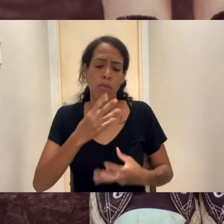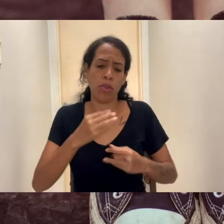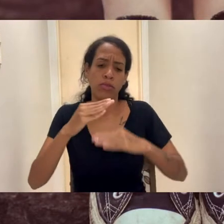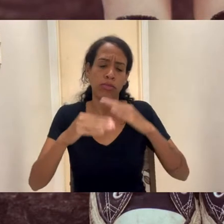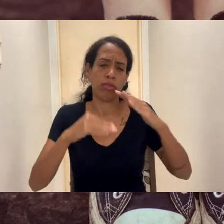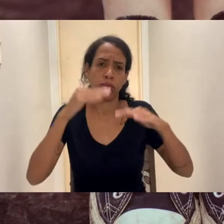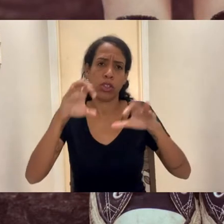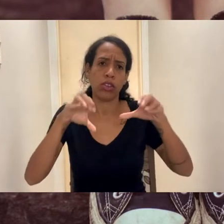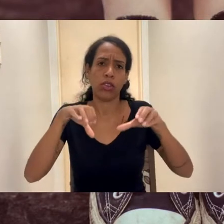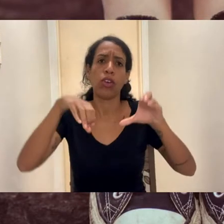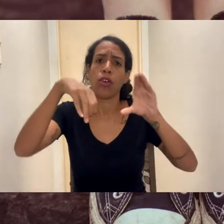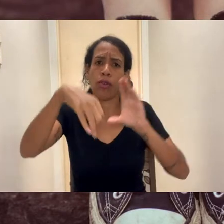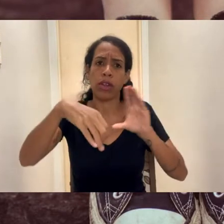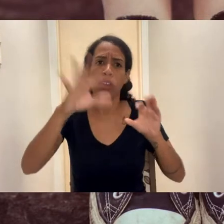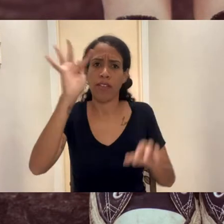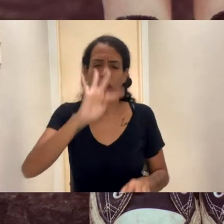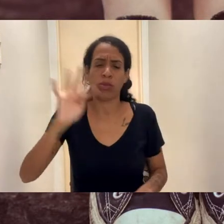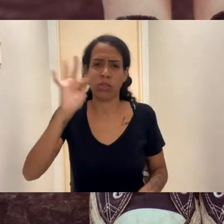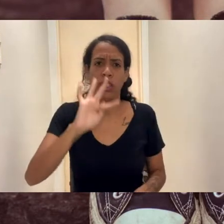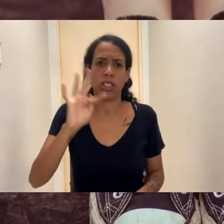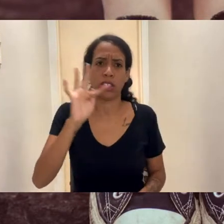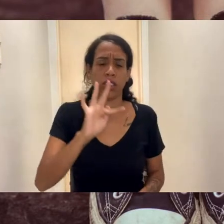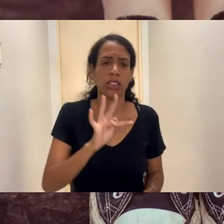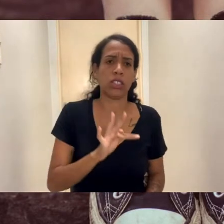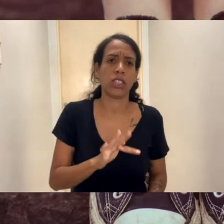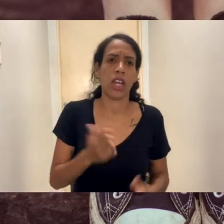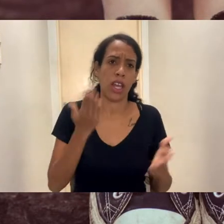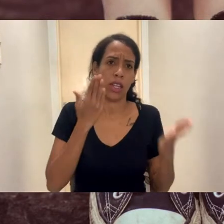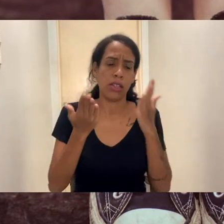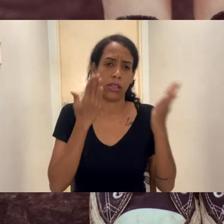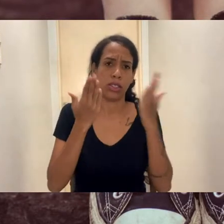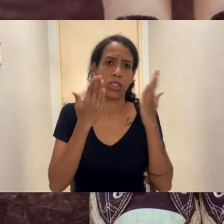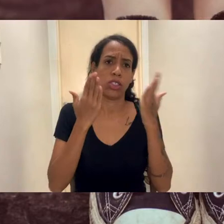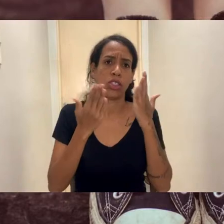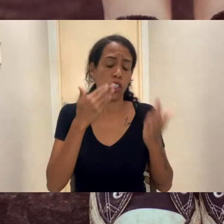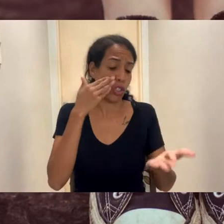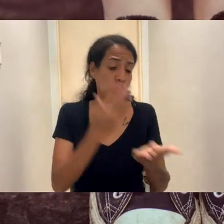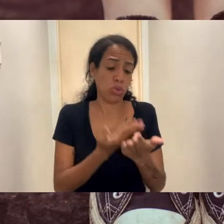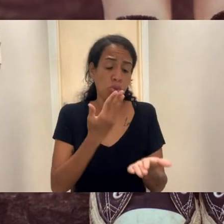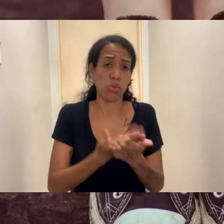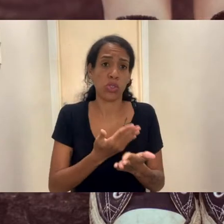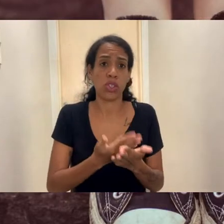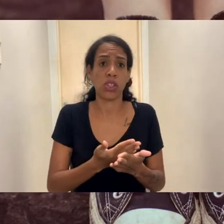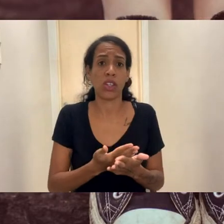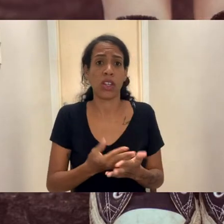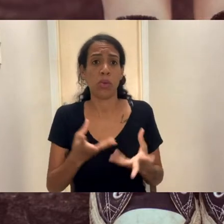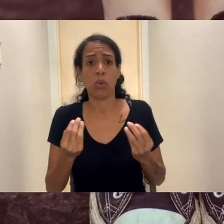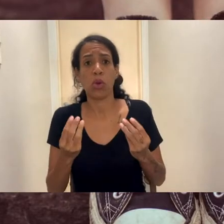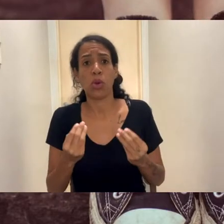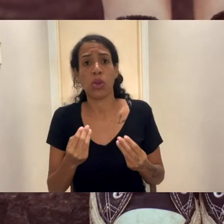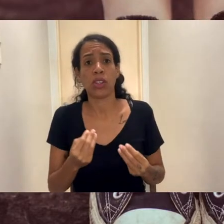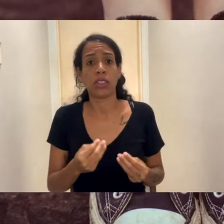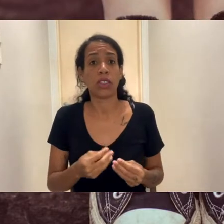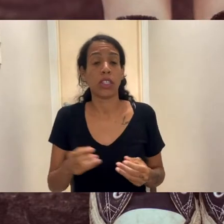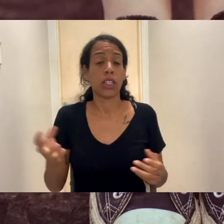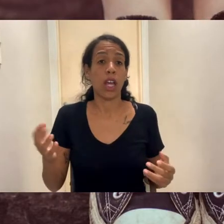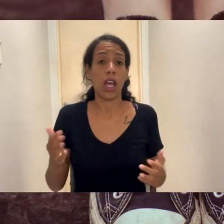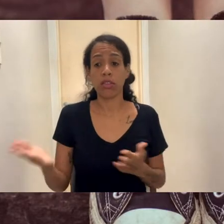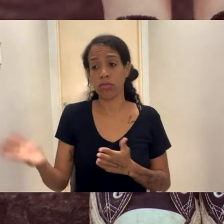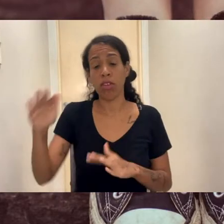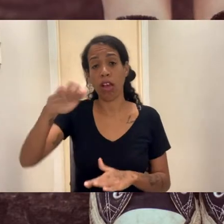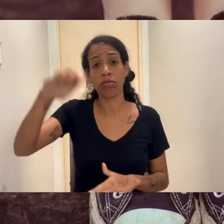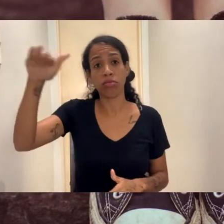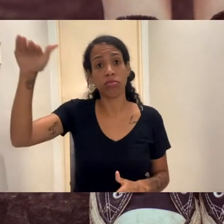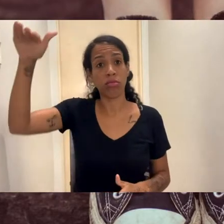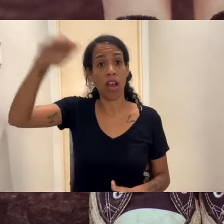minha formação, né, da psicologia, eu estudei conceitos, por exemplo, da adolescência, de